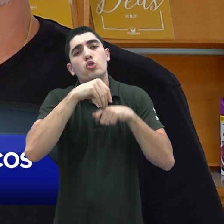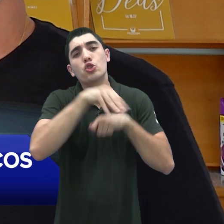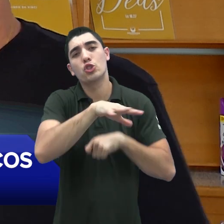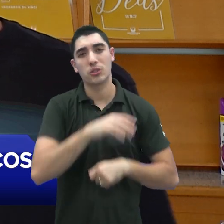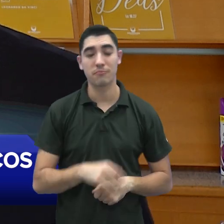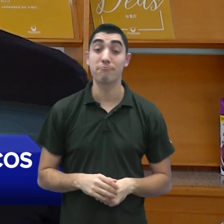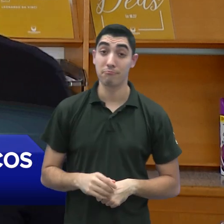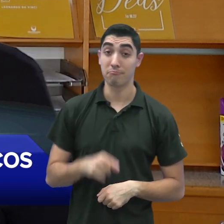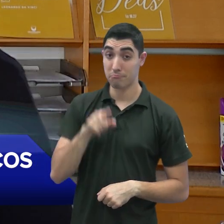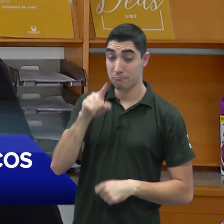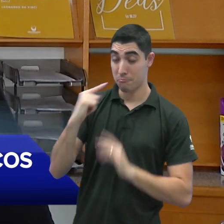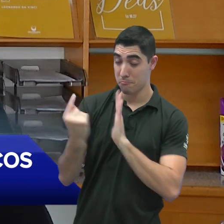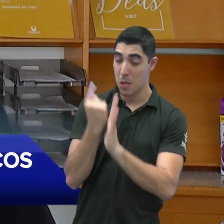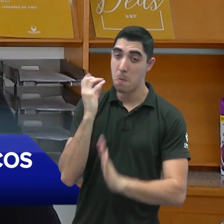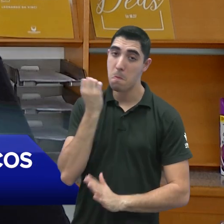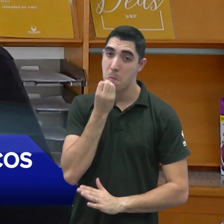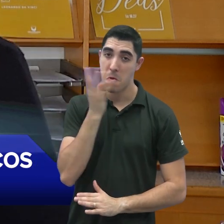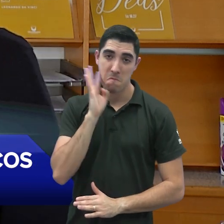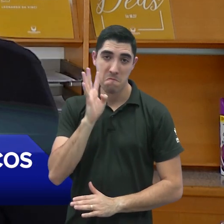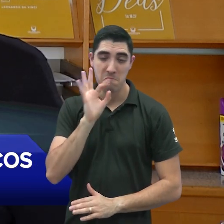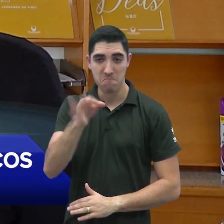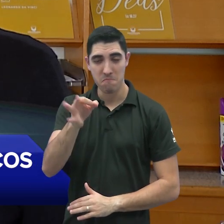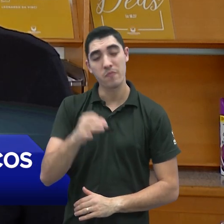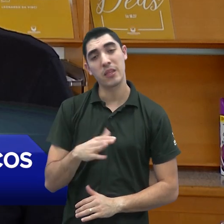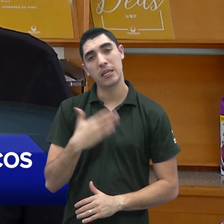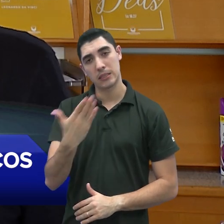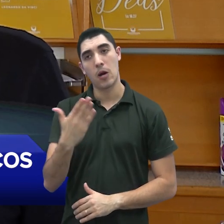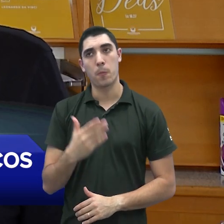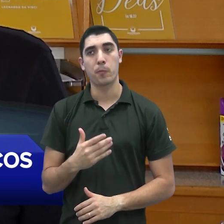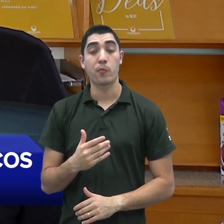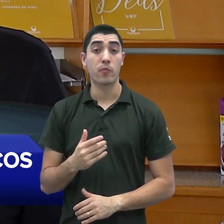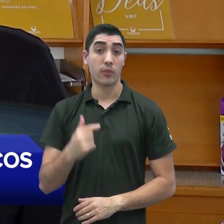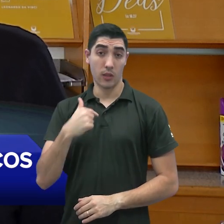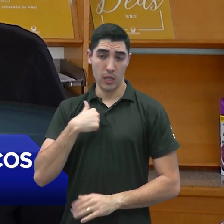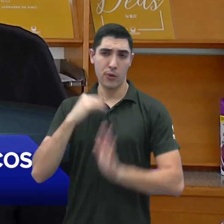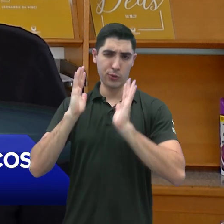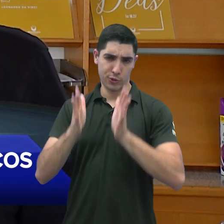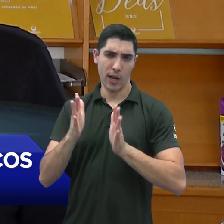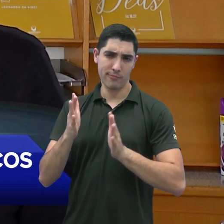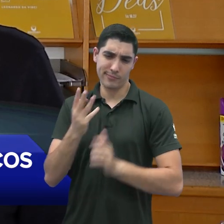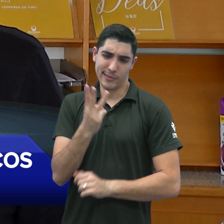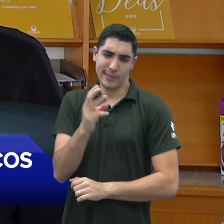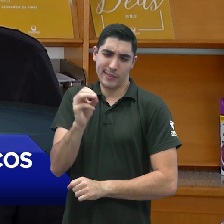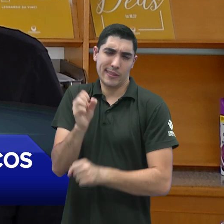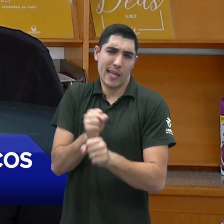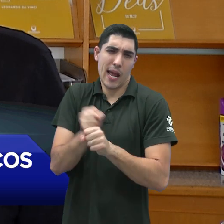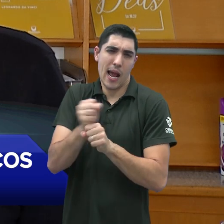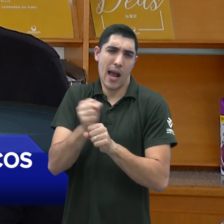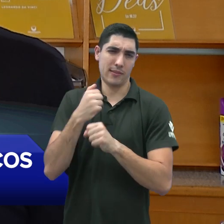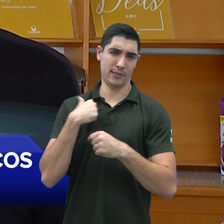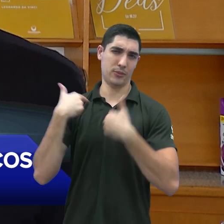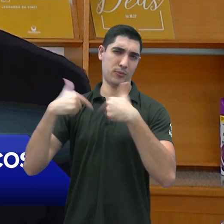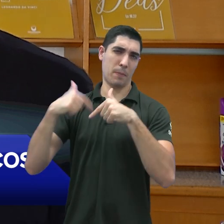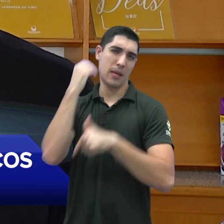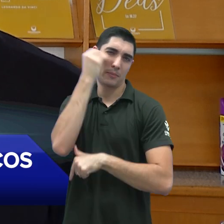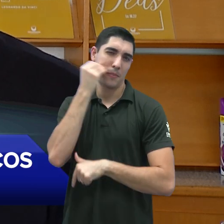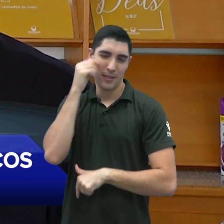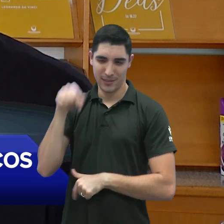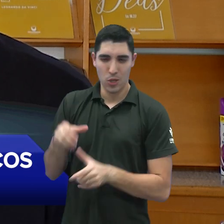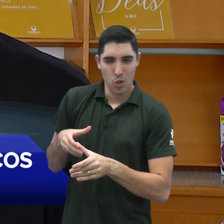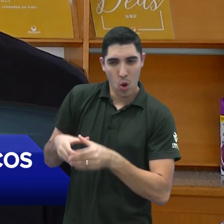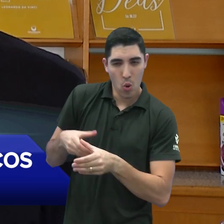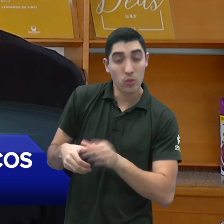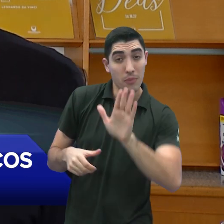ano? Legal, bacana essa sua pergunta, porque eu trabalho há mais de 30 anos com concursos, né? E a